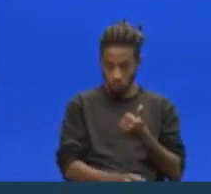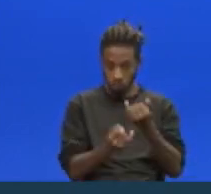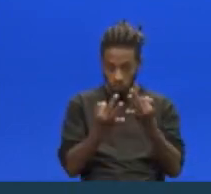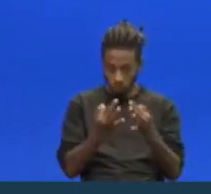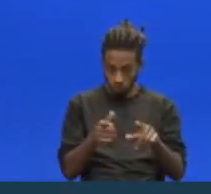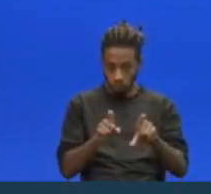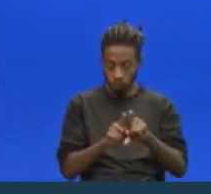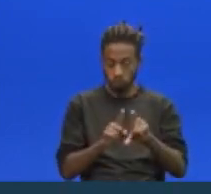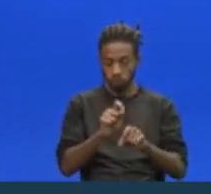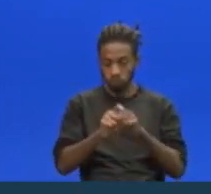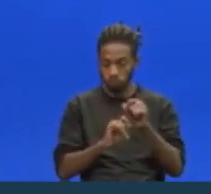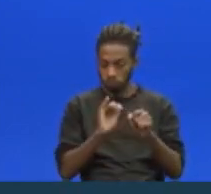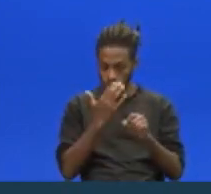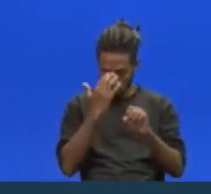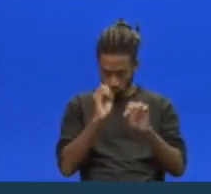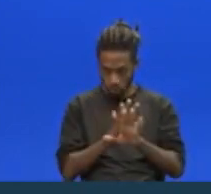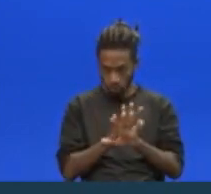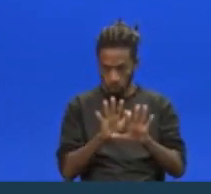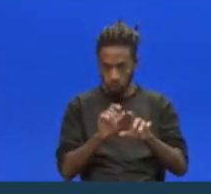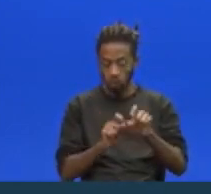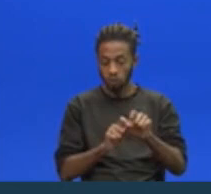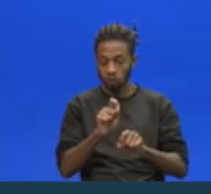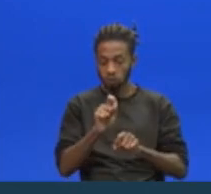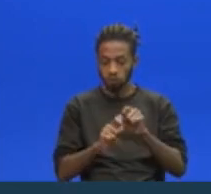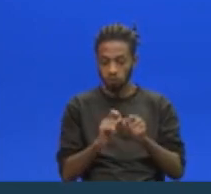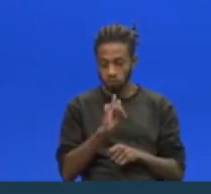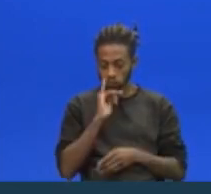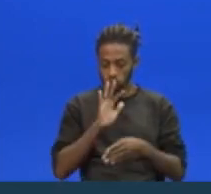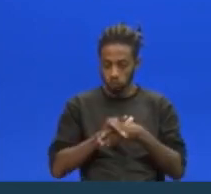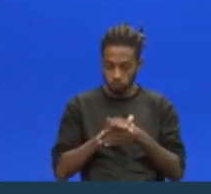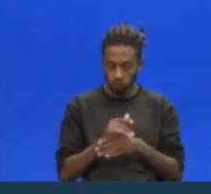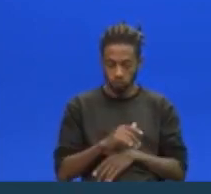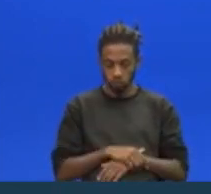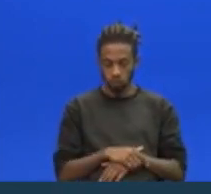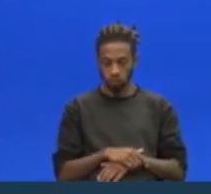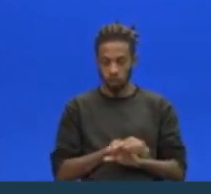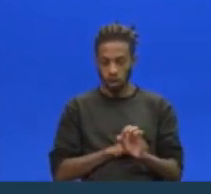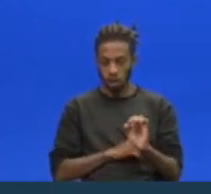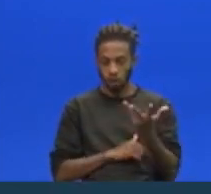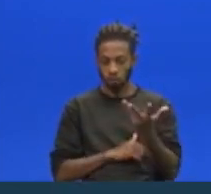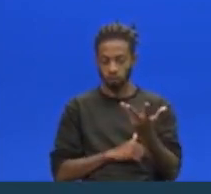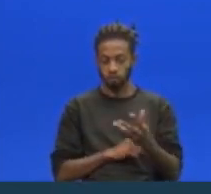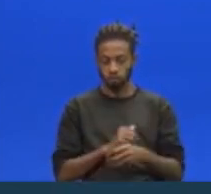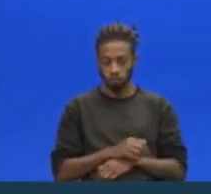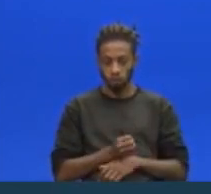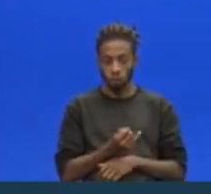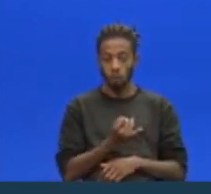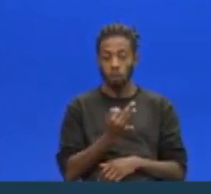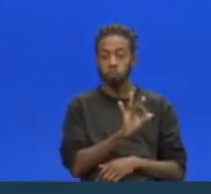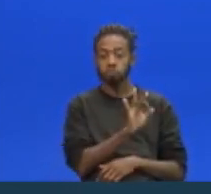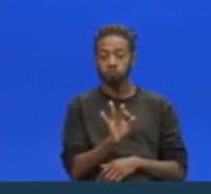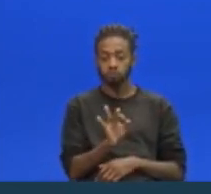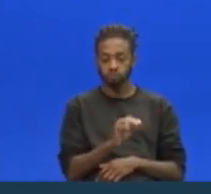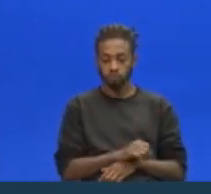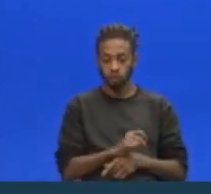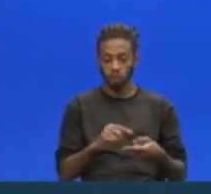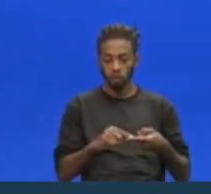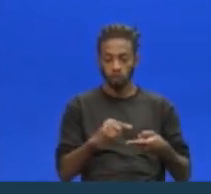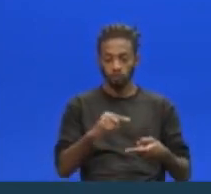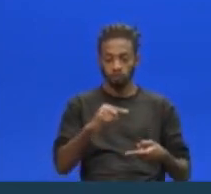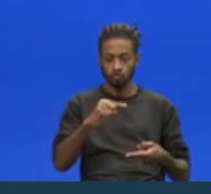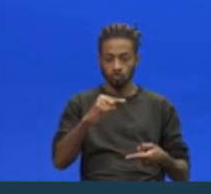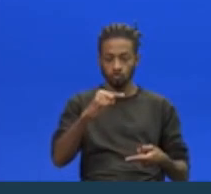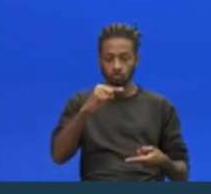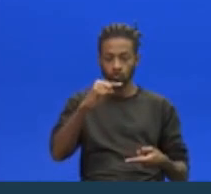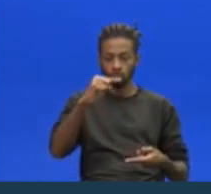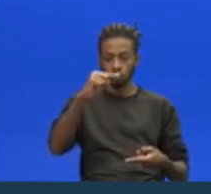e se melhor compreender o quanto que uma doença acontece em termos de frequência, em termos de